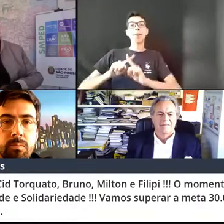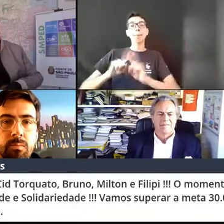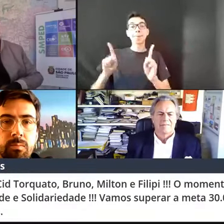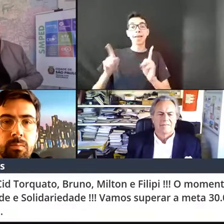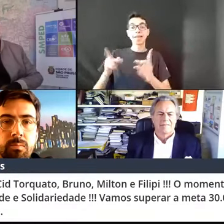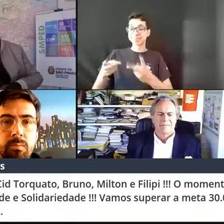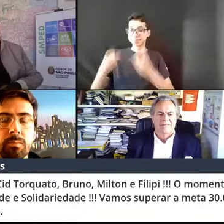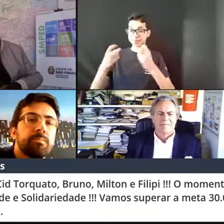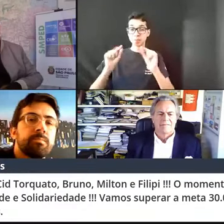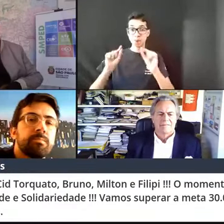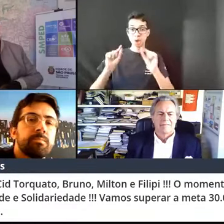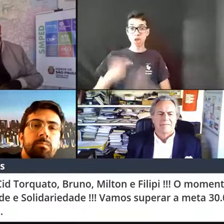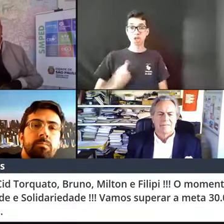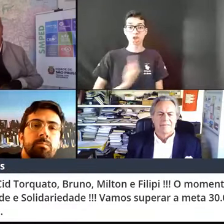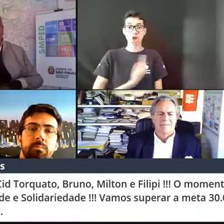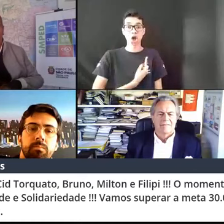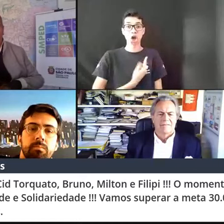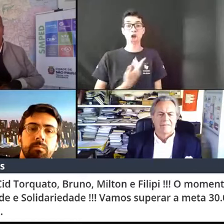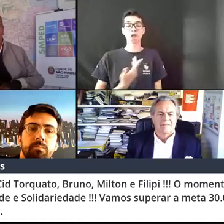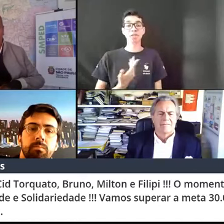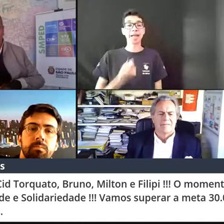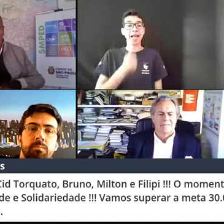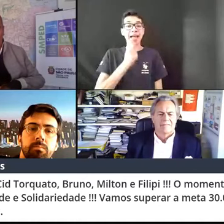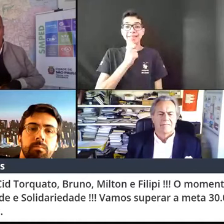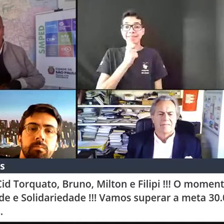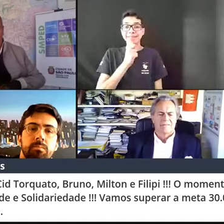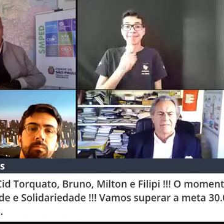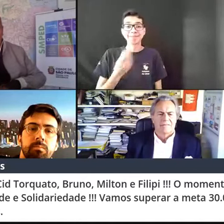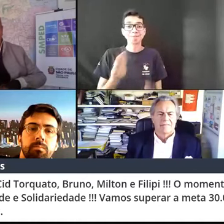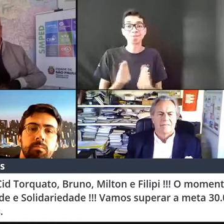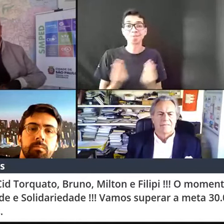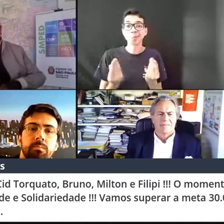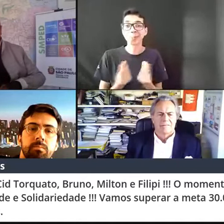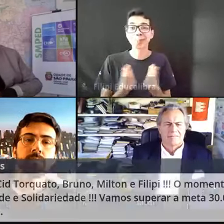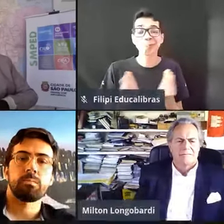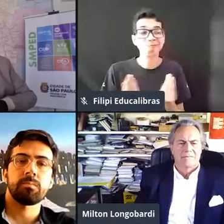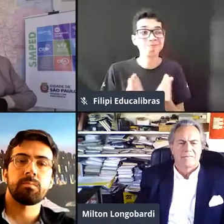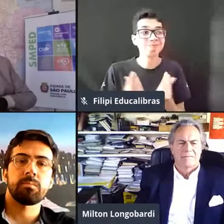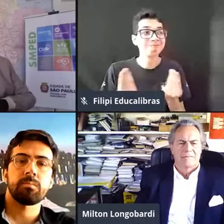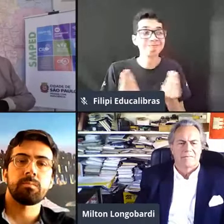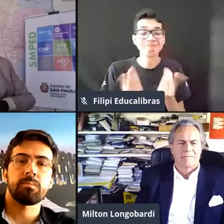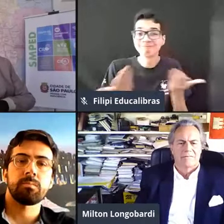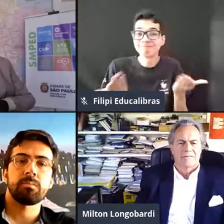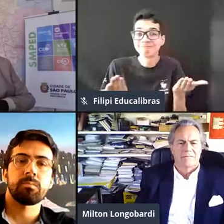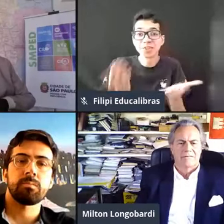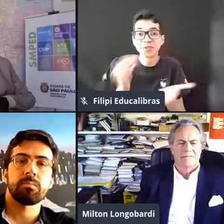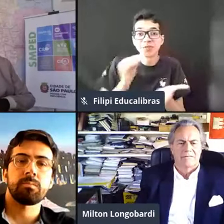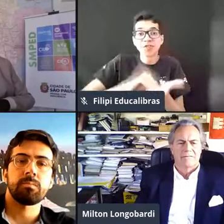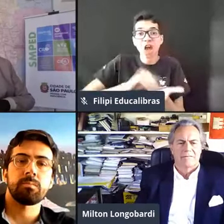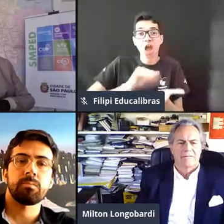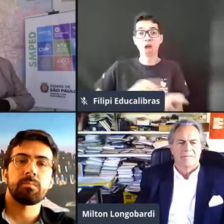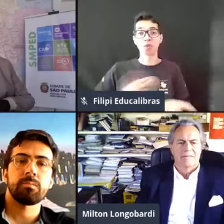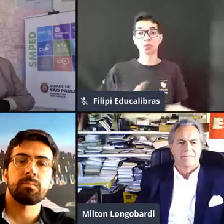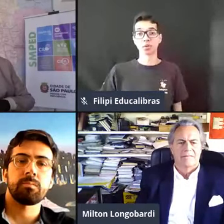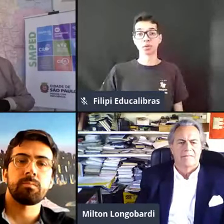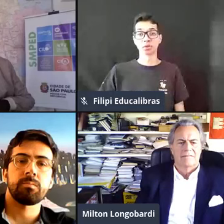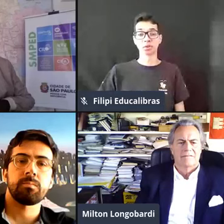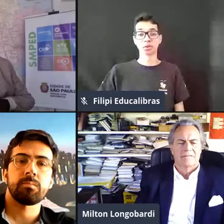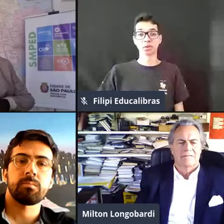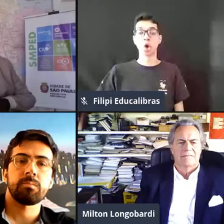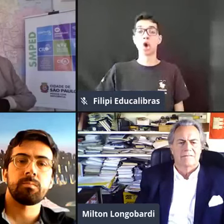defasada, né? O prefeito, então prefeito, depois governador José Serra, há 15